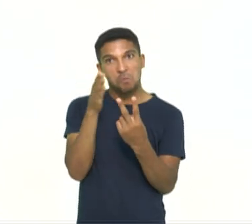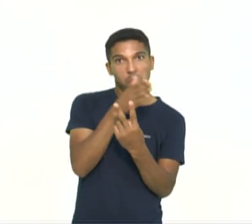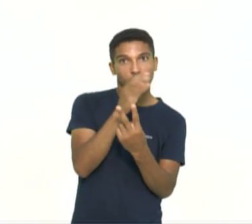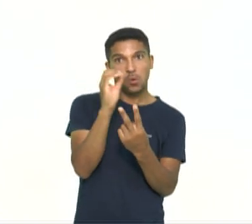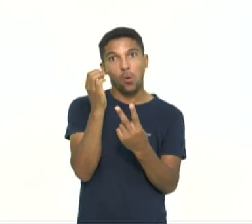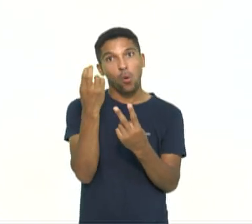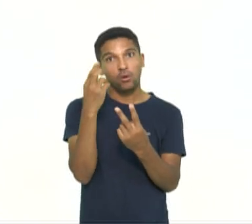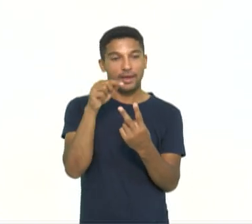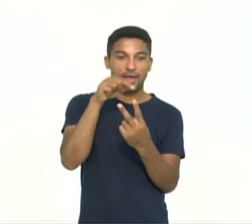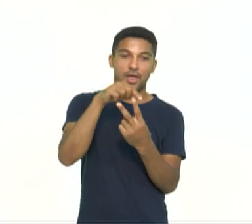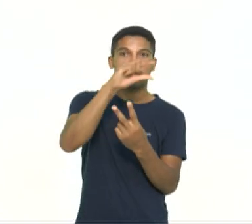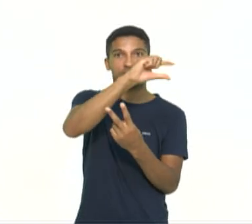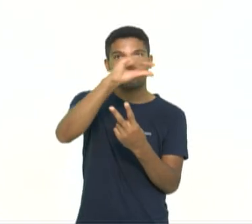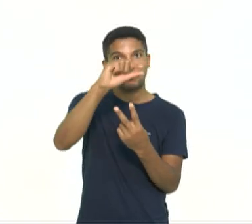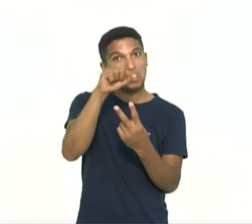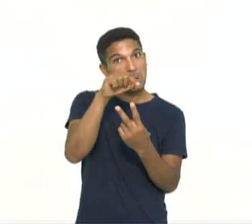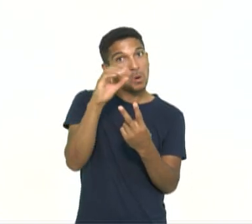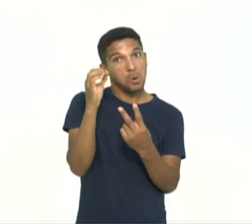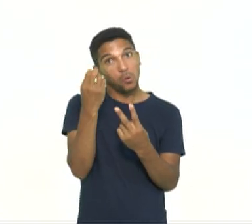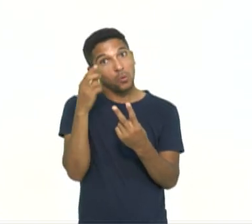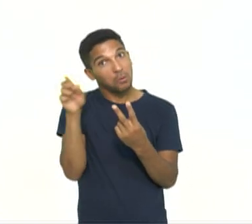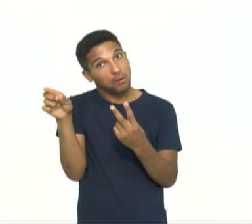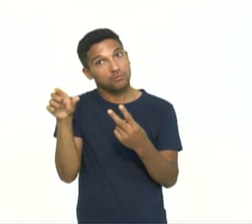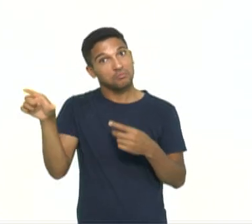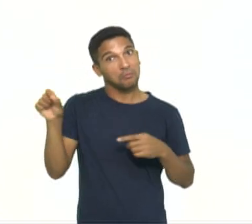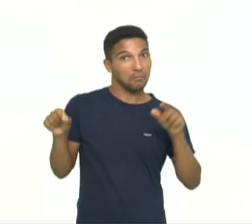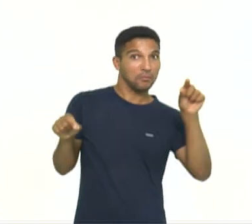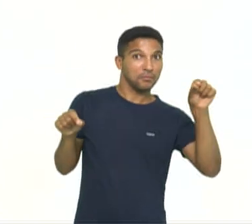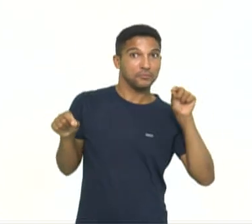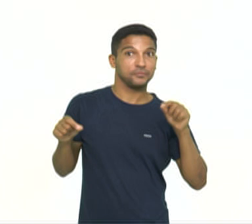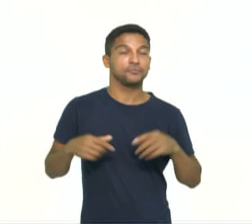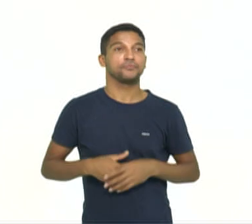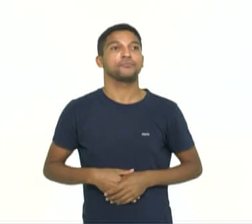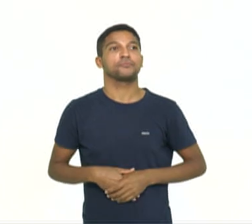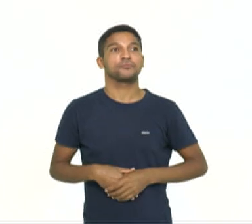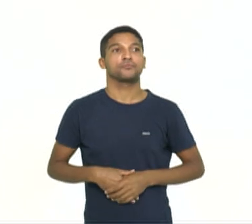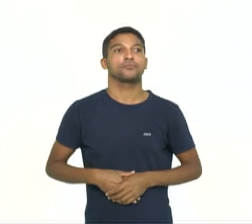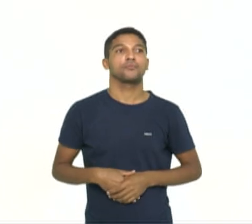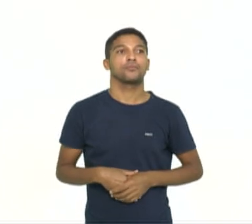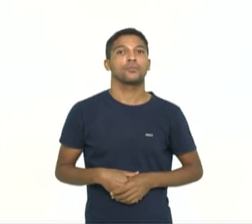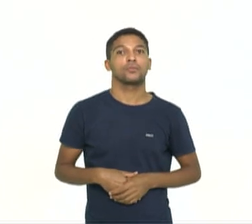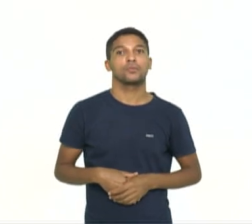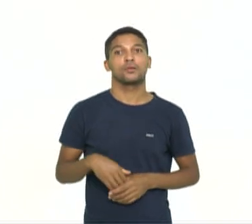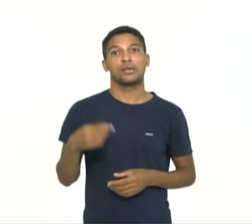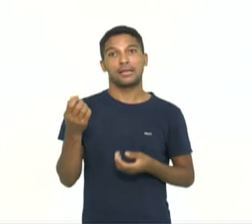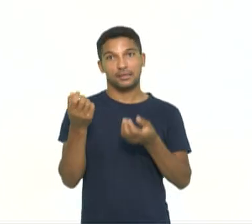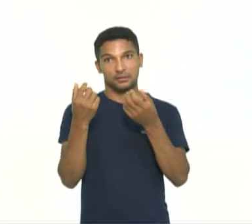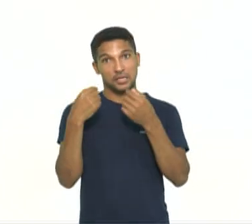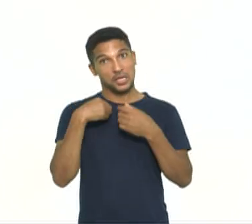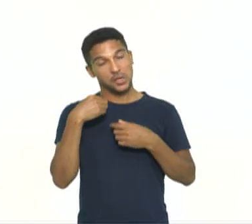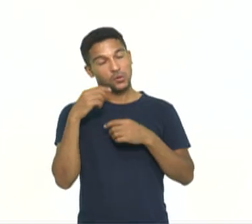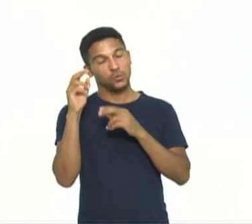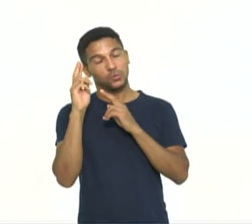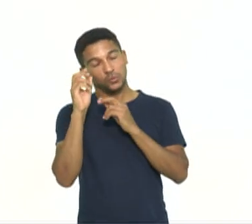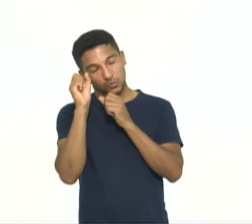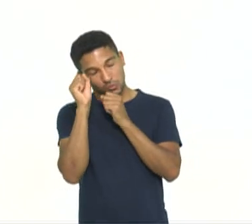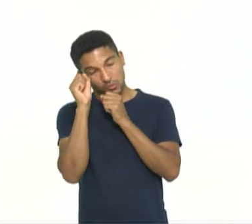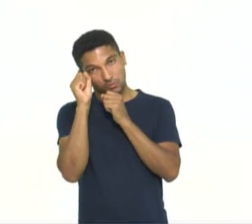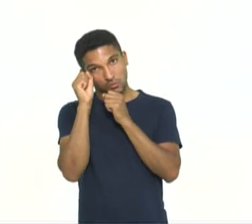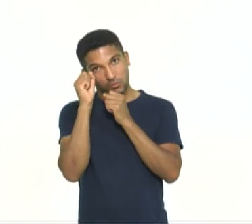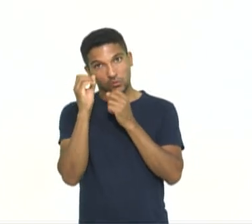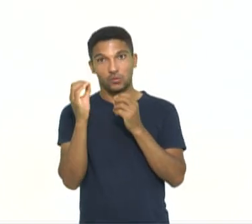sei que carreira seguir, ora penso em várias carreiras diferentes. Quer eu durma, quer eu fique acordado, ficarei no